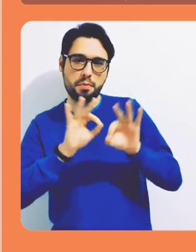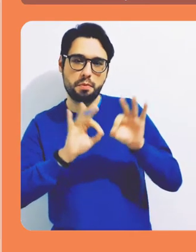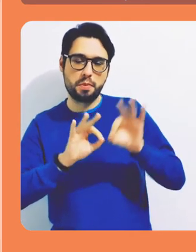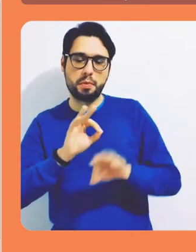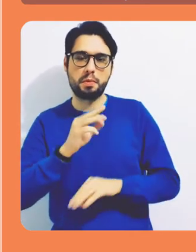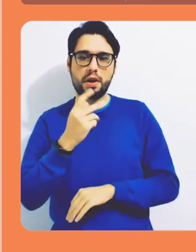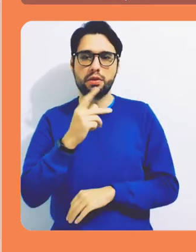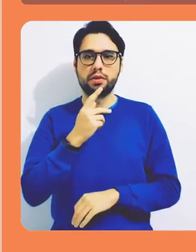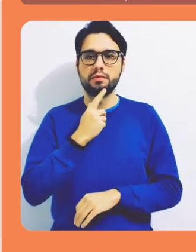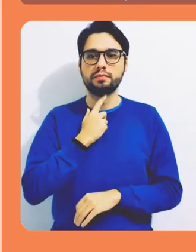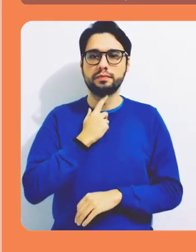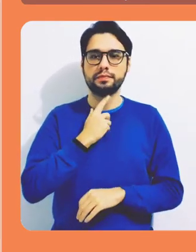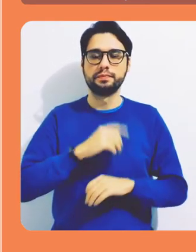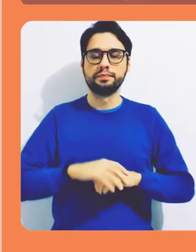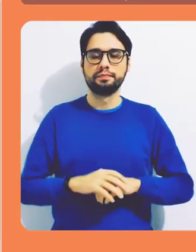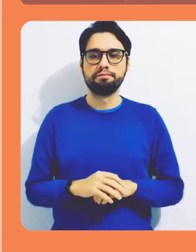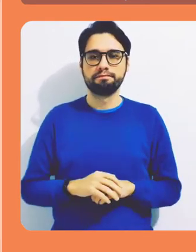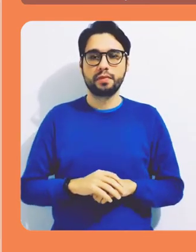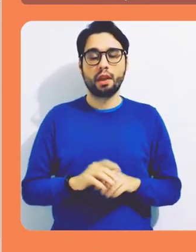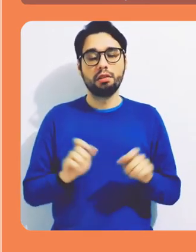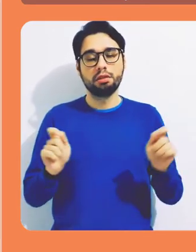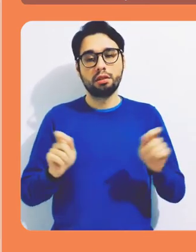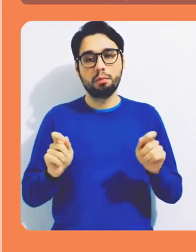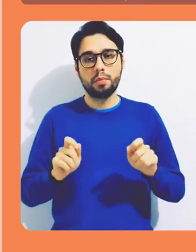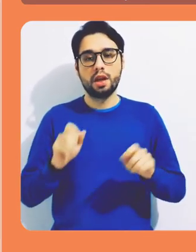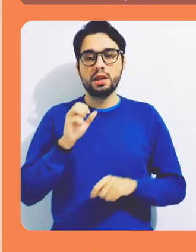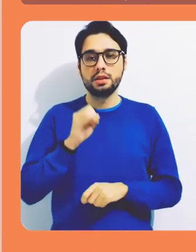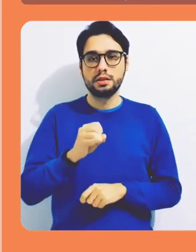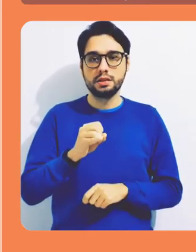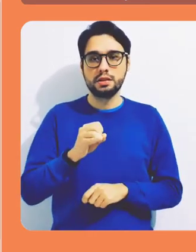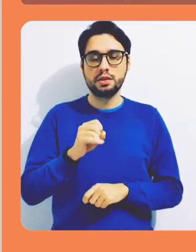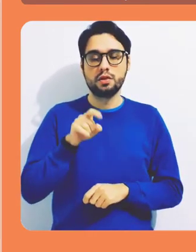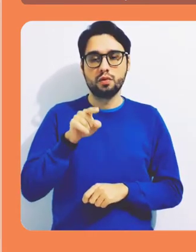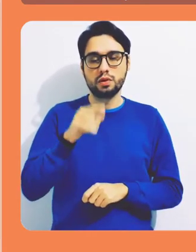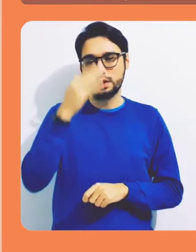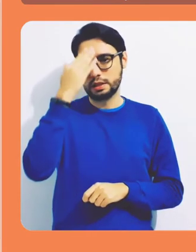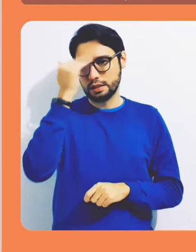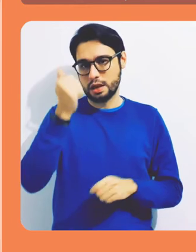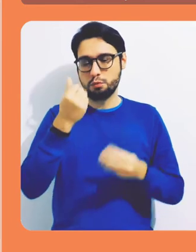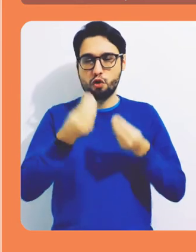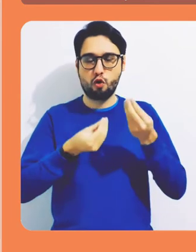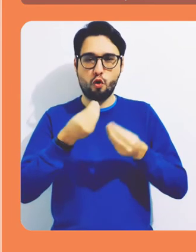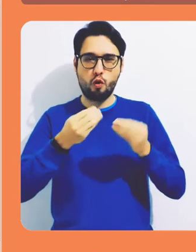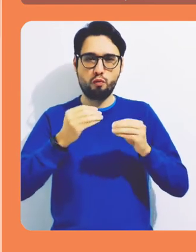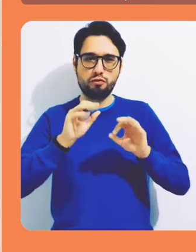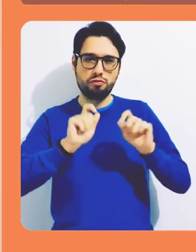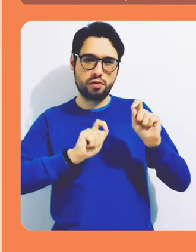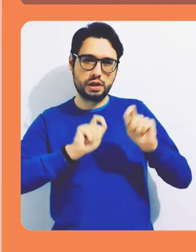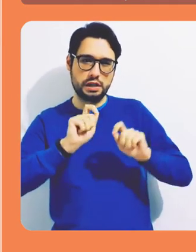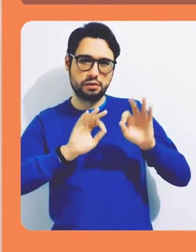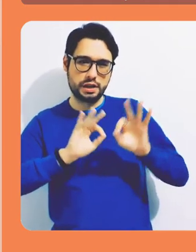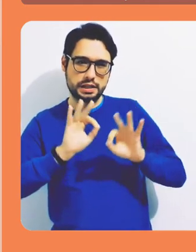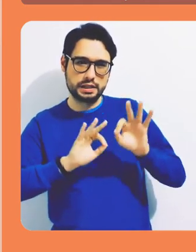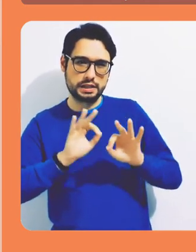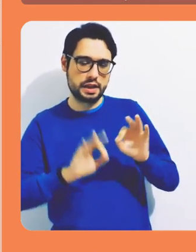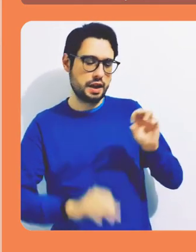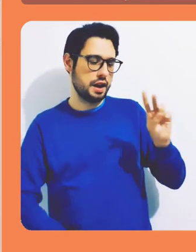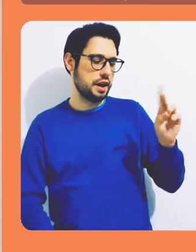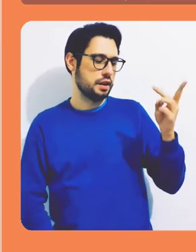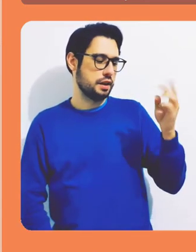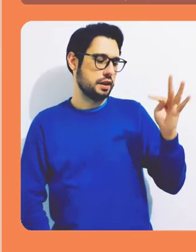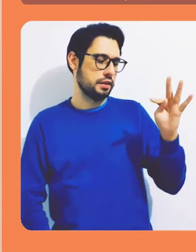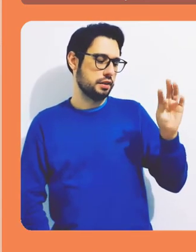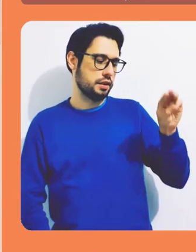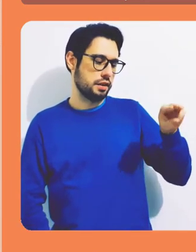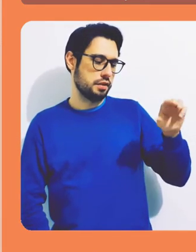formatação. Tá ok? A outra opção, se você entende de HTML, é clicar aqui em código HTML. Mas mesmo